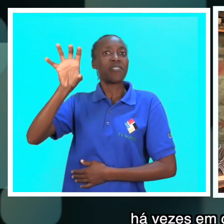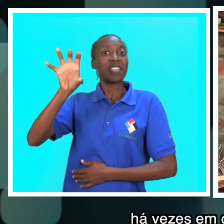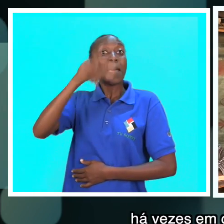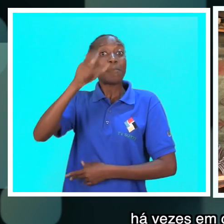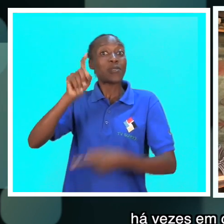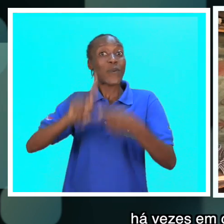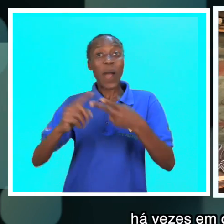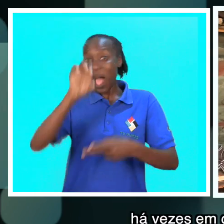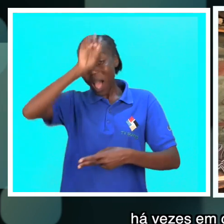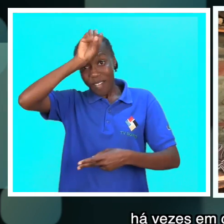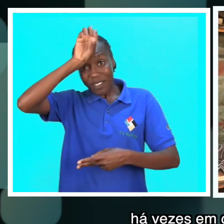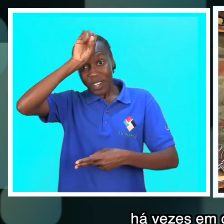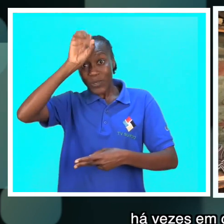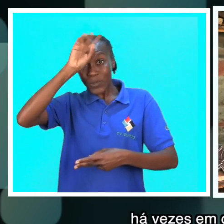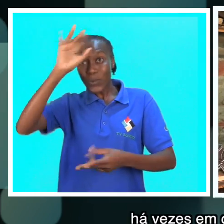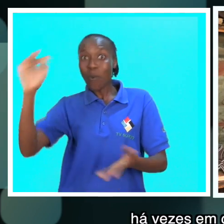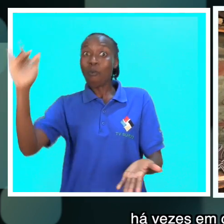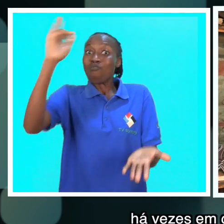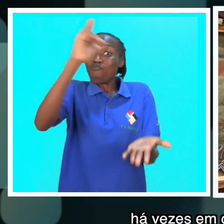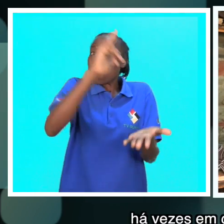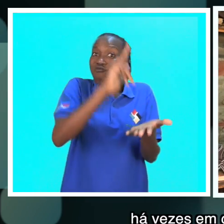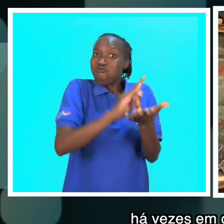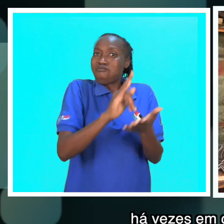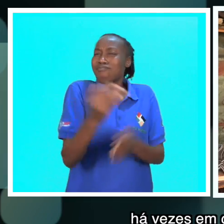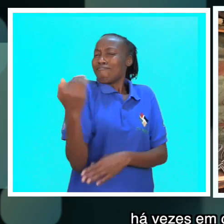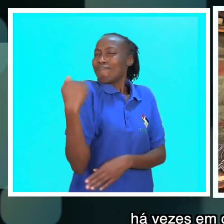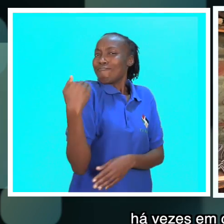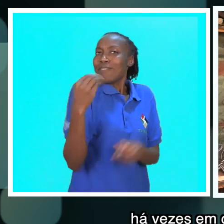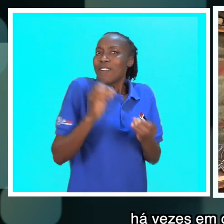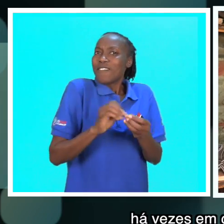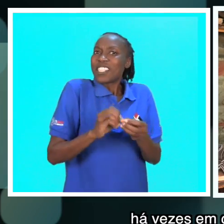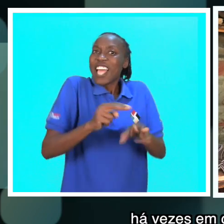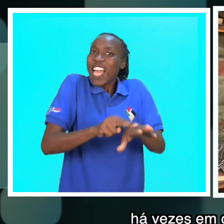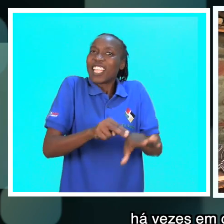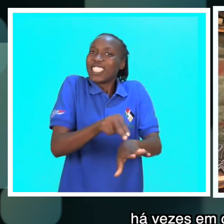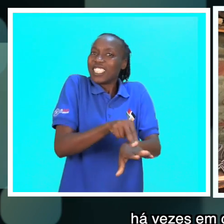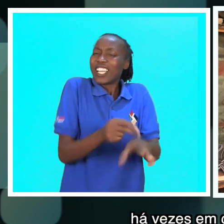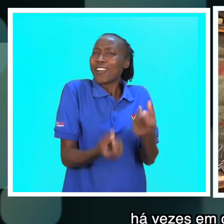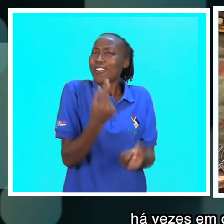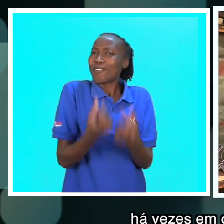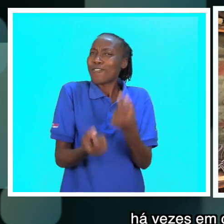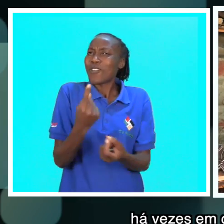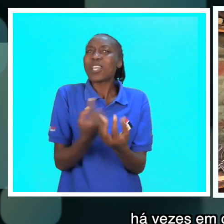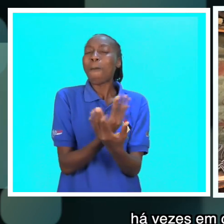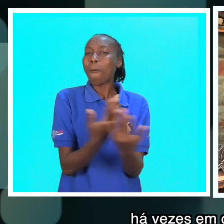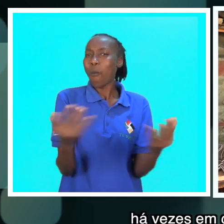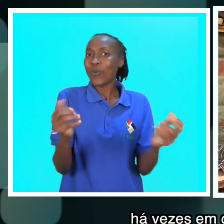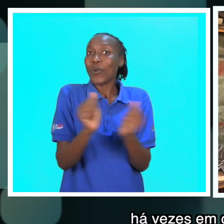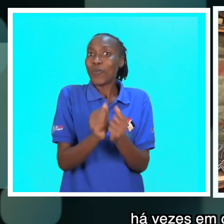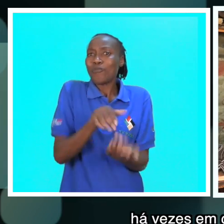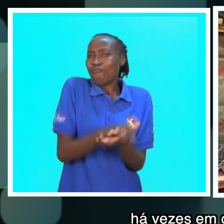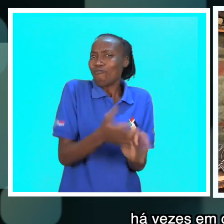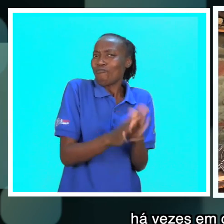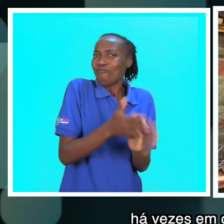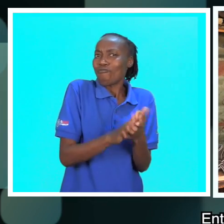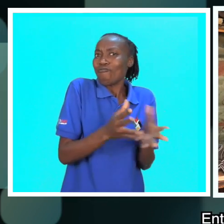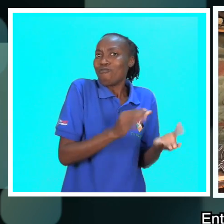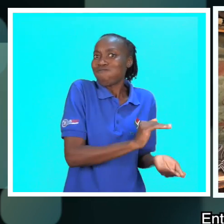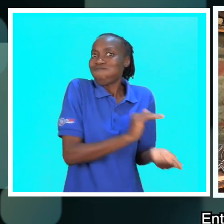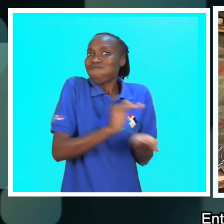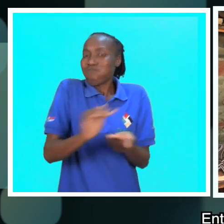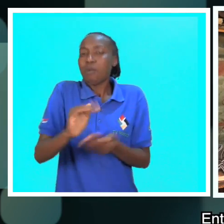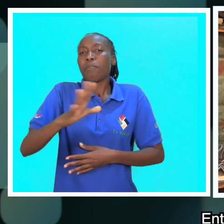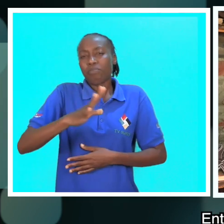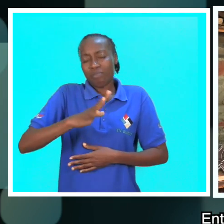vezes vem pessoas de África do Sul e vem me encomendar eu fazer chinelos, não sei o que é muita coisa. Então,